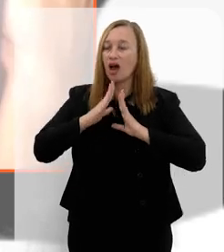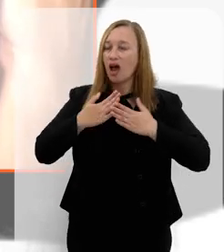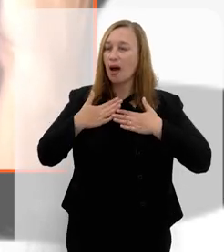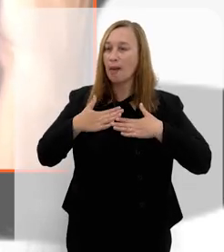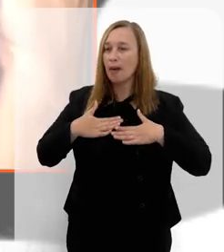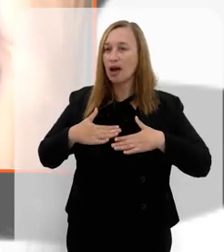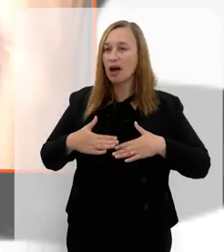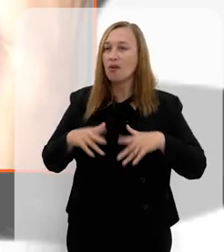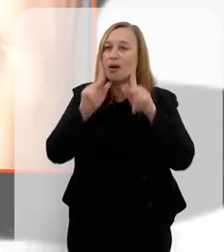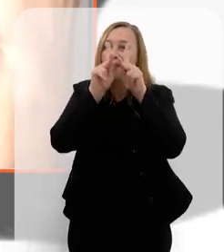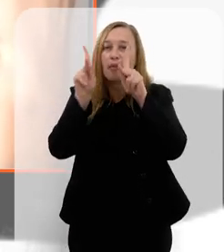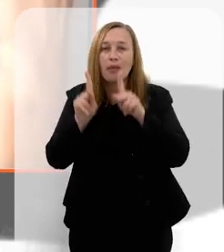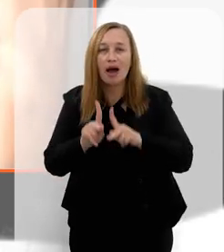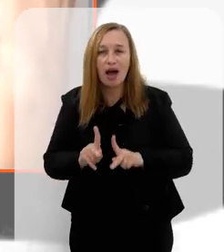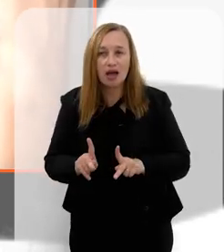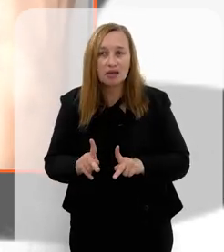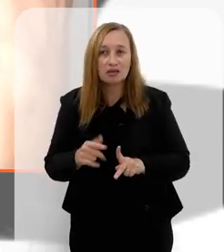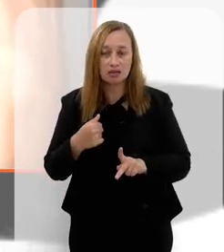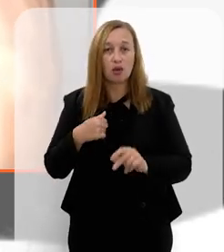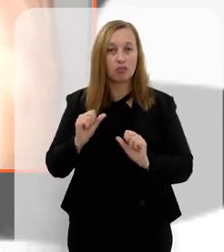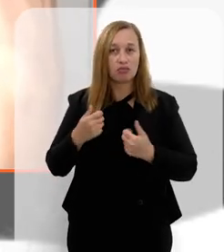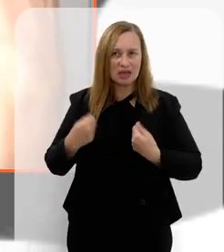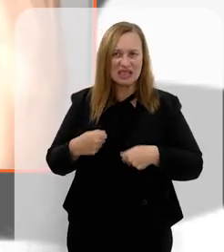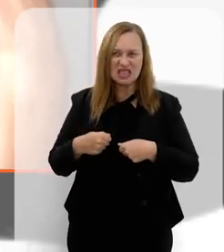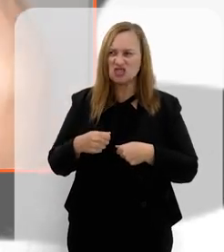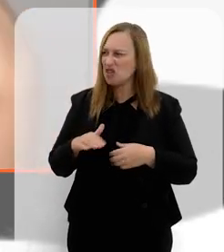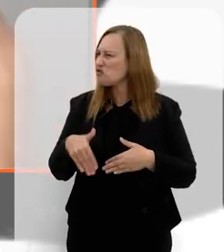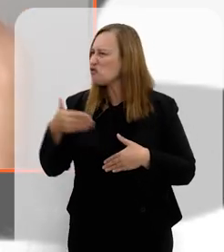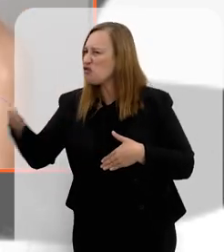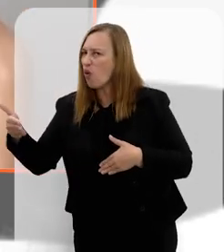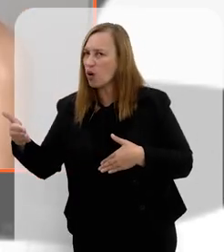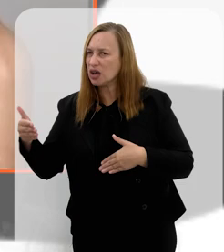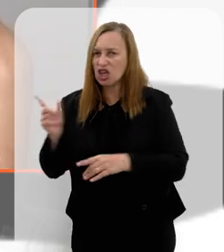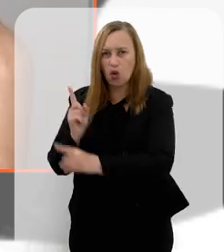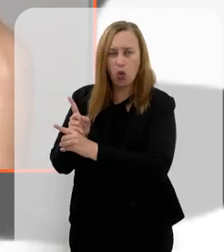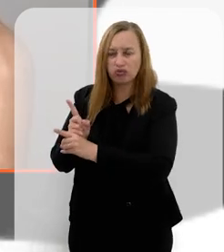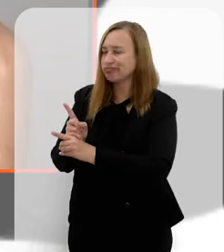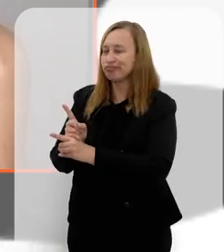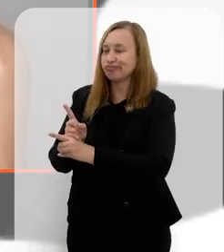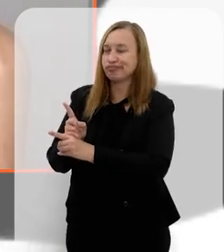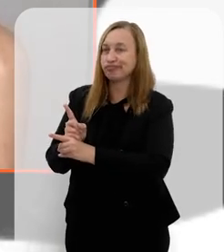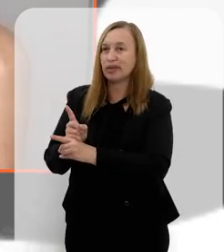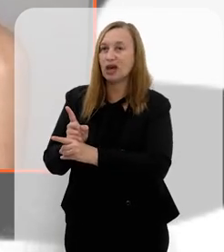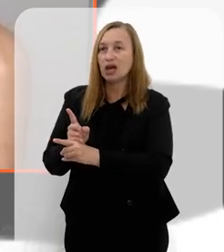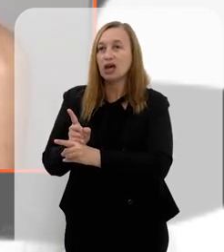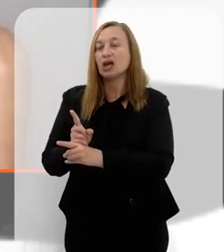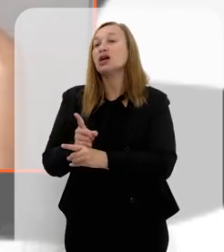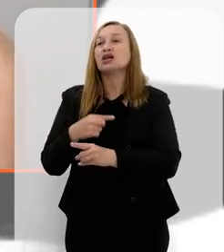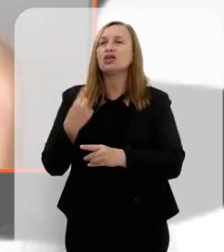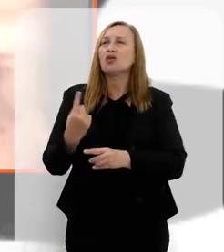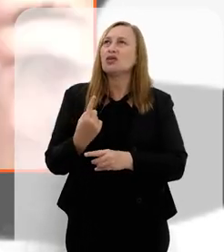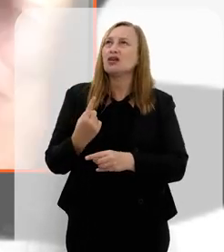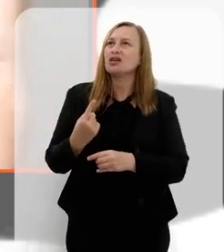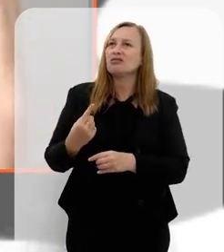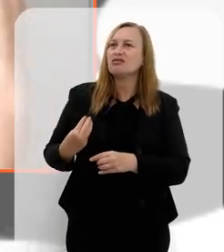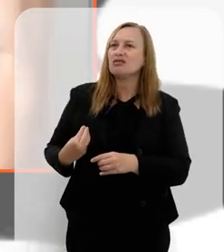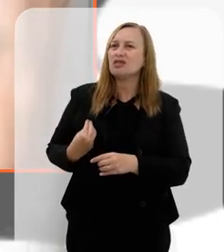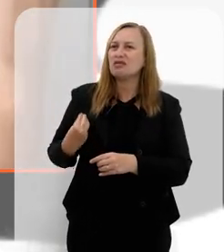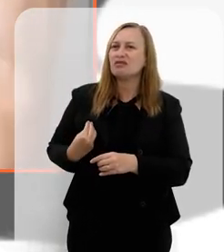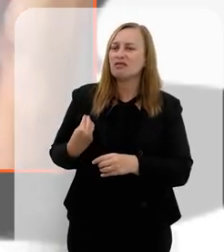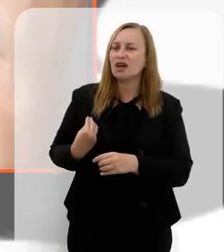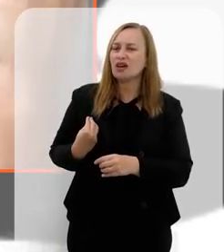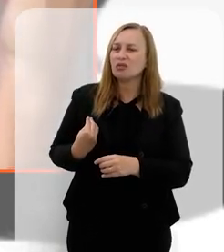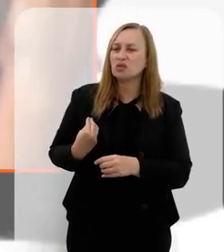a calma, a paz que eu preciso. Não é fora que a gente encontra. A gente passa uma